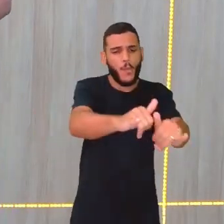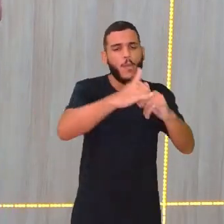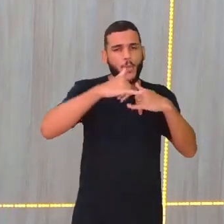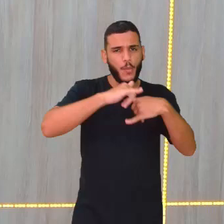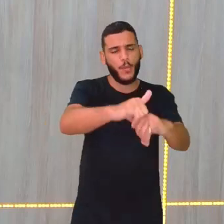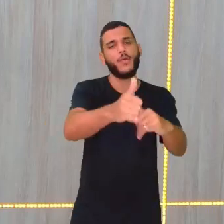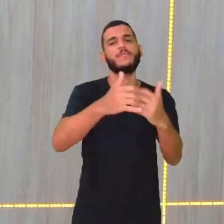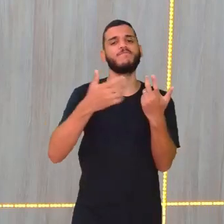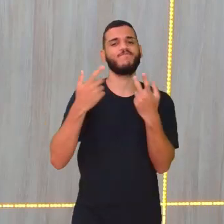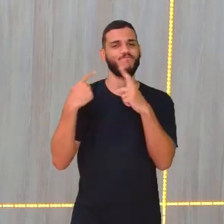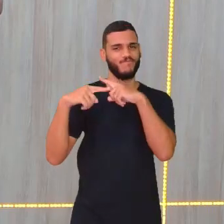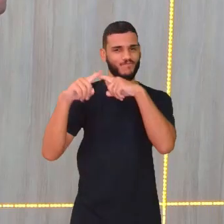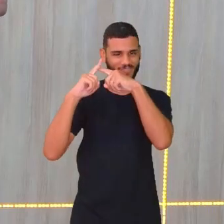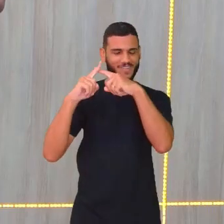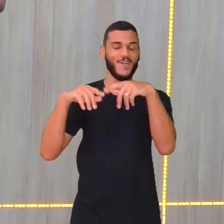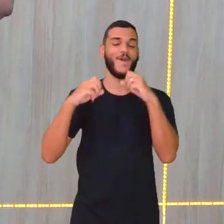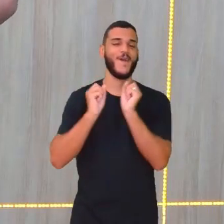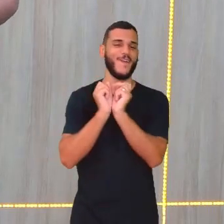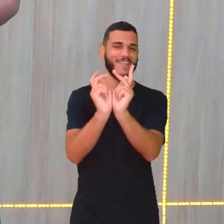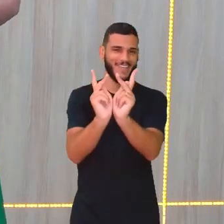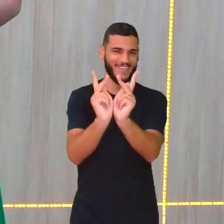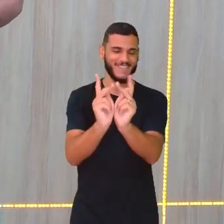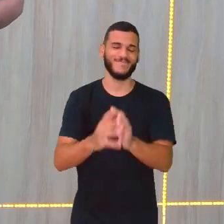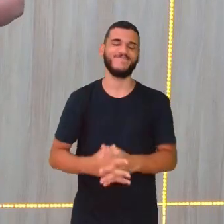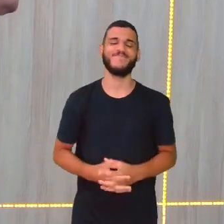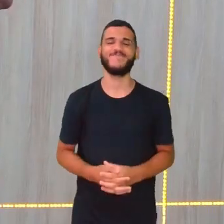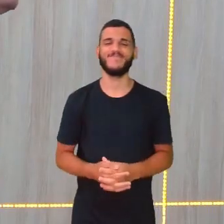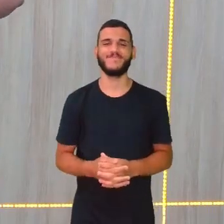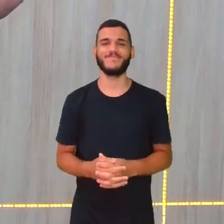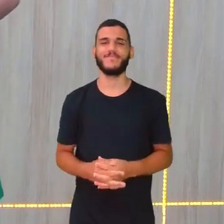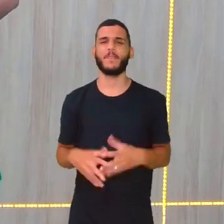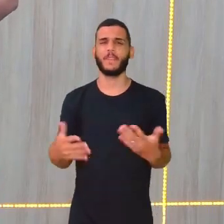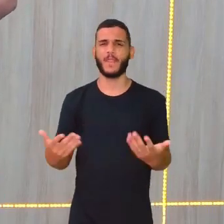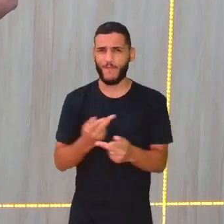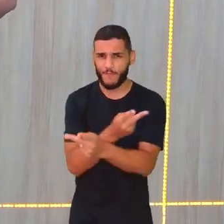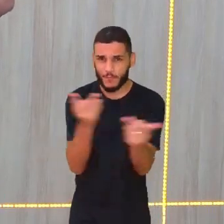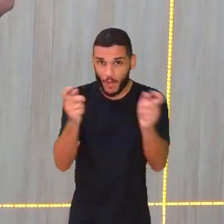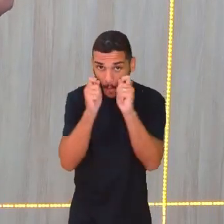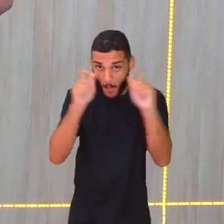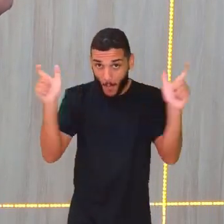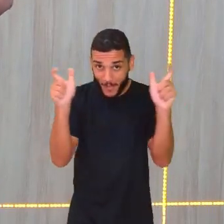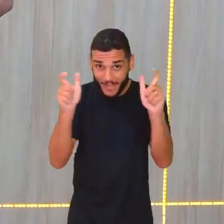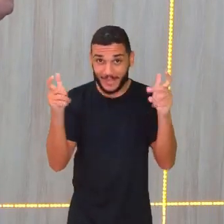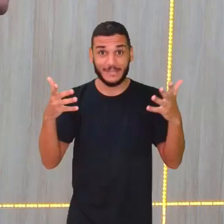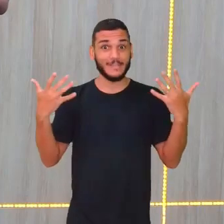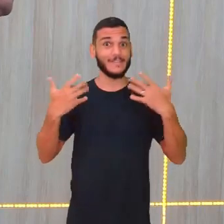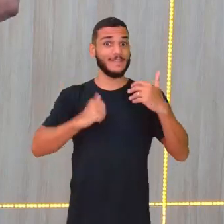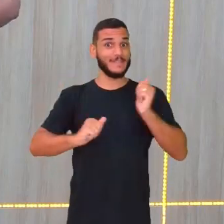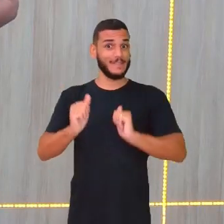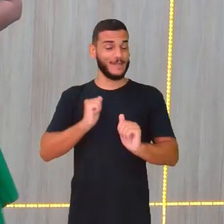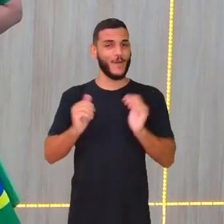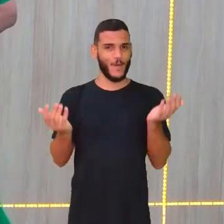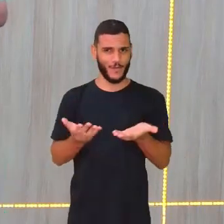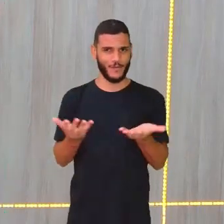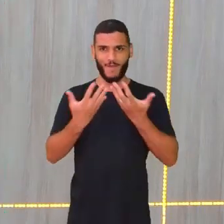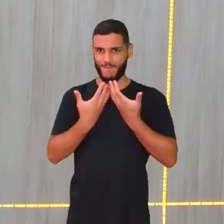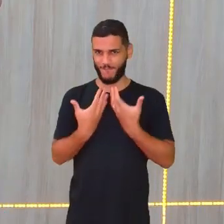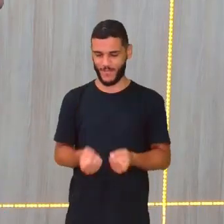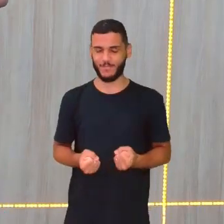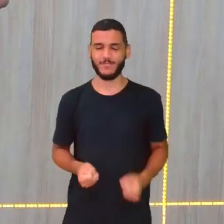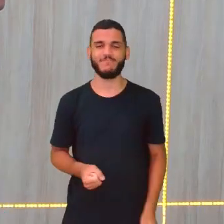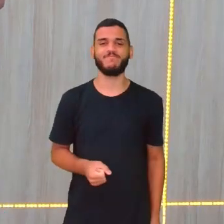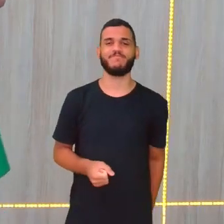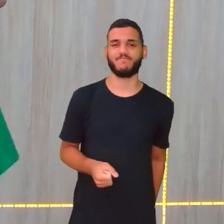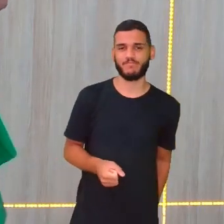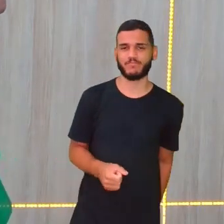em forma desse calor humano. Não é isso, pessoal? Vocês também acordaram bem ativos hoje? Vamos juntos. Mas tem